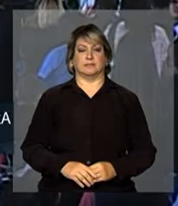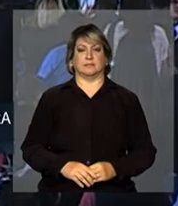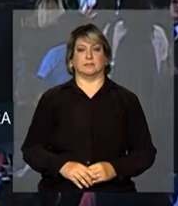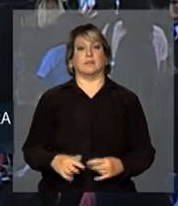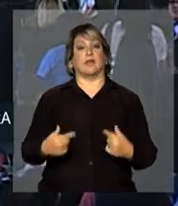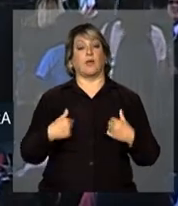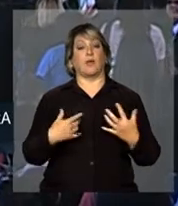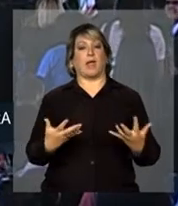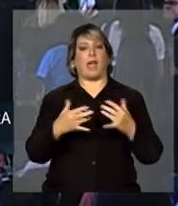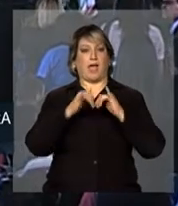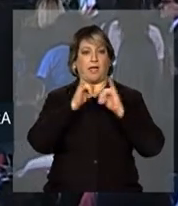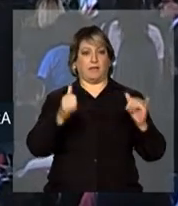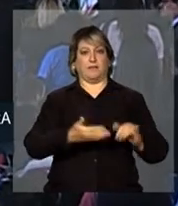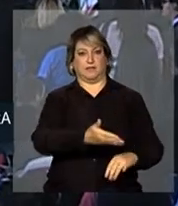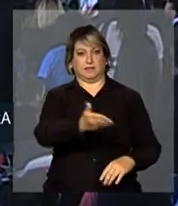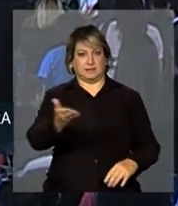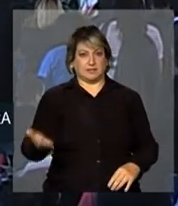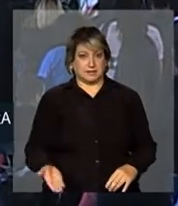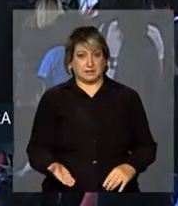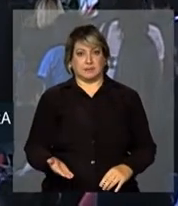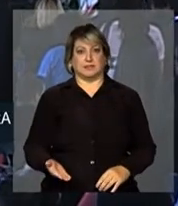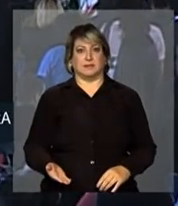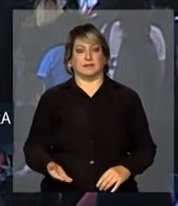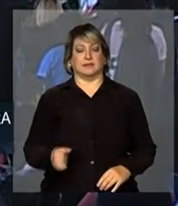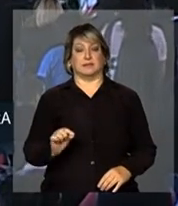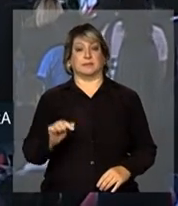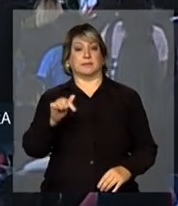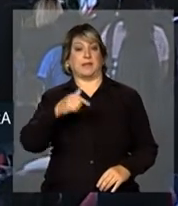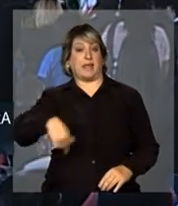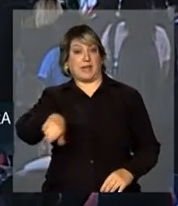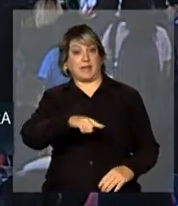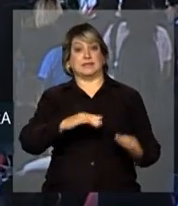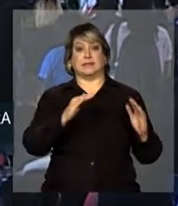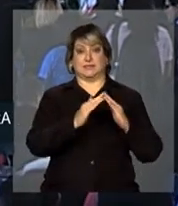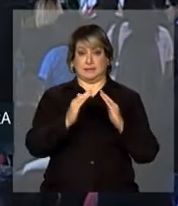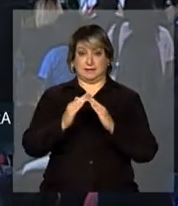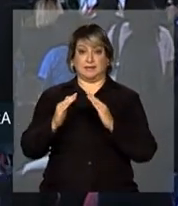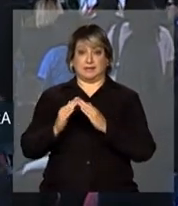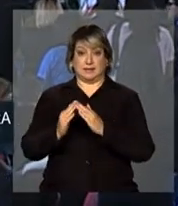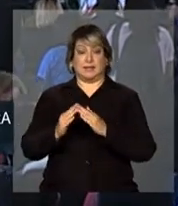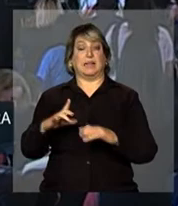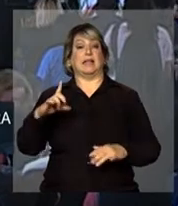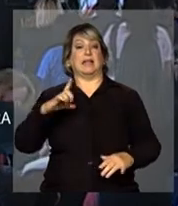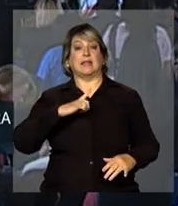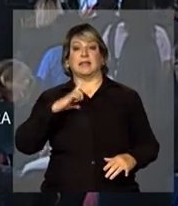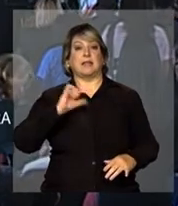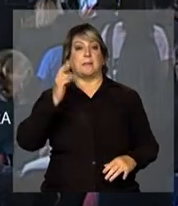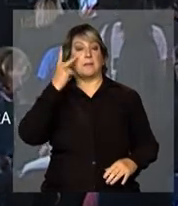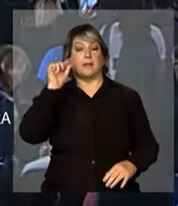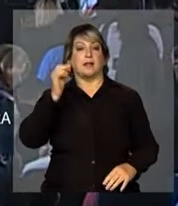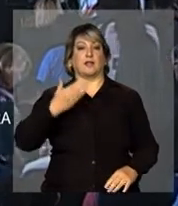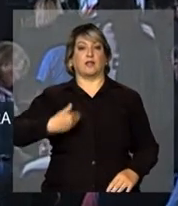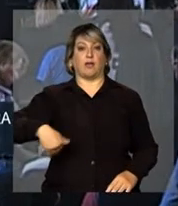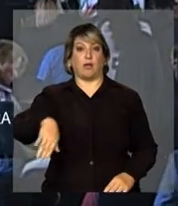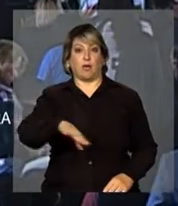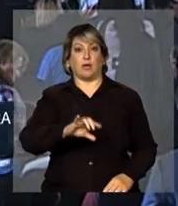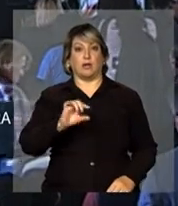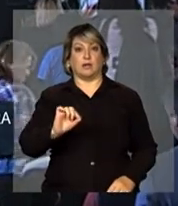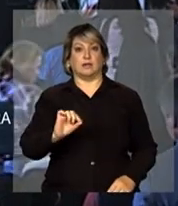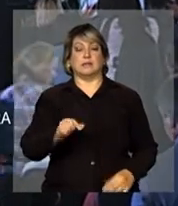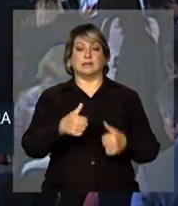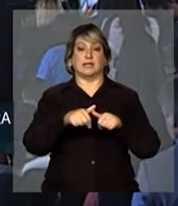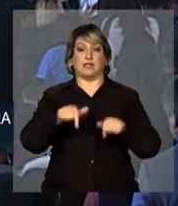Eu queria dizer para vocês que essas casas têm para nós, que estamos